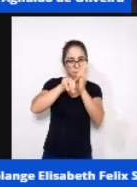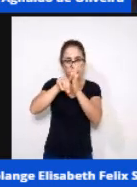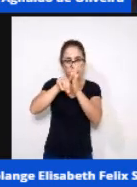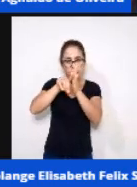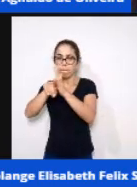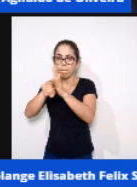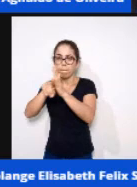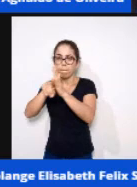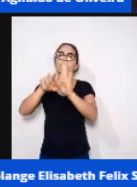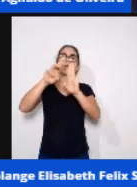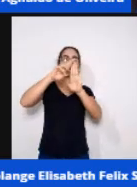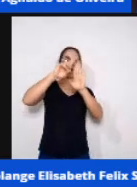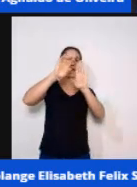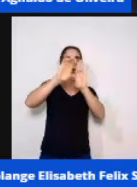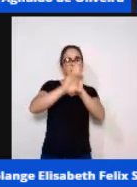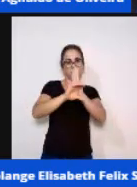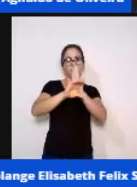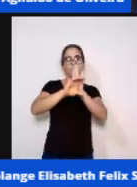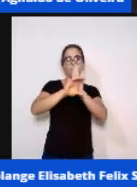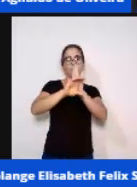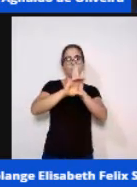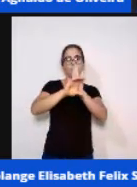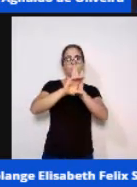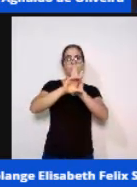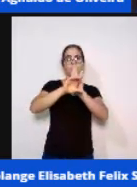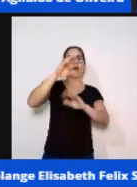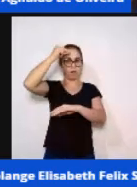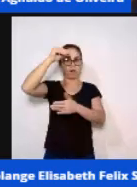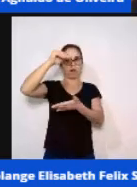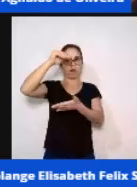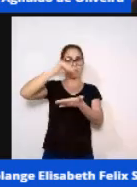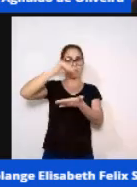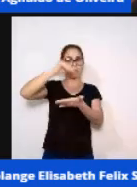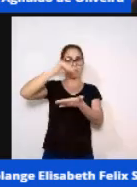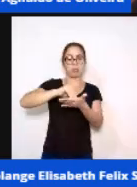possamos observar a progressão da habilidade